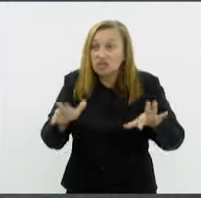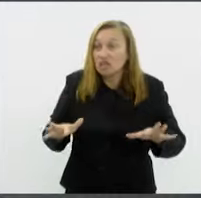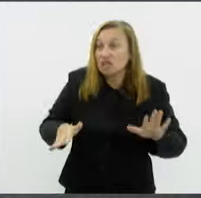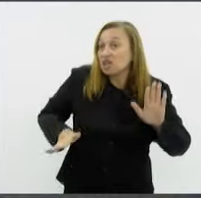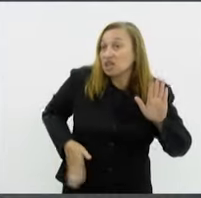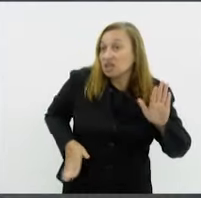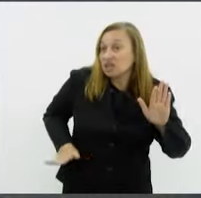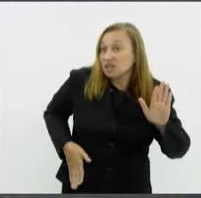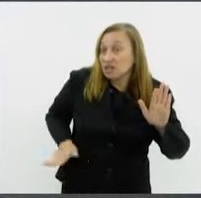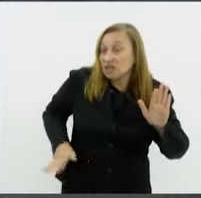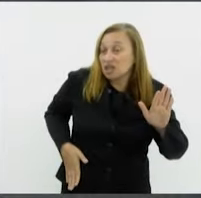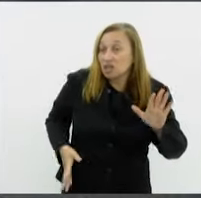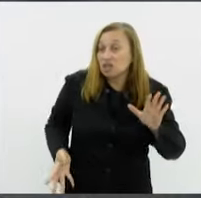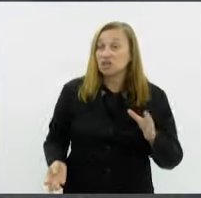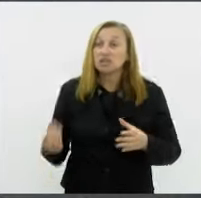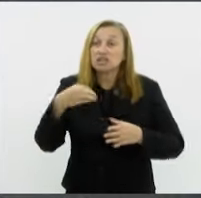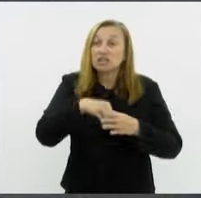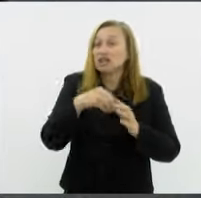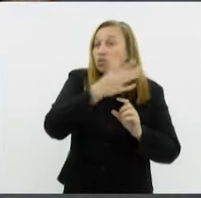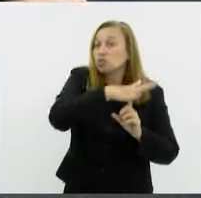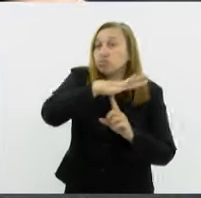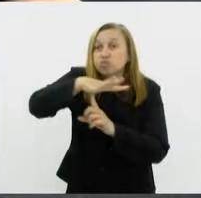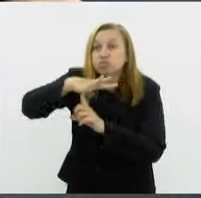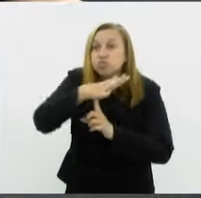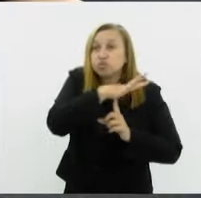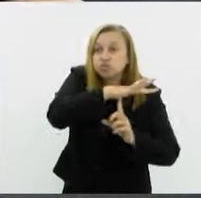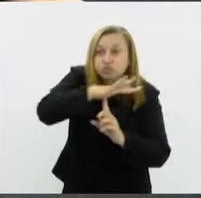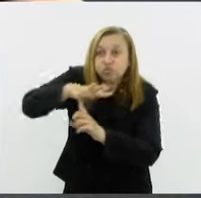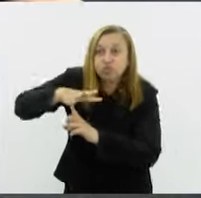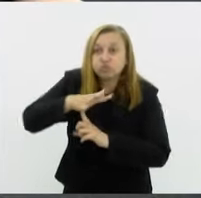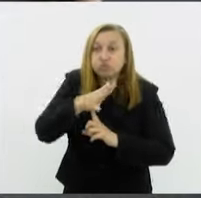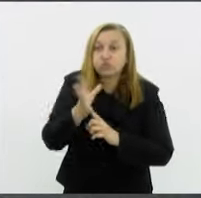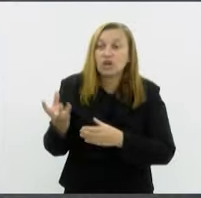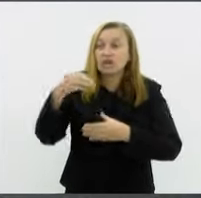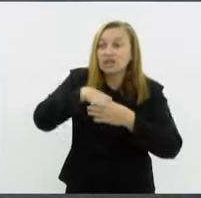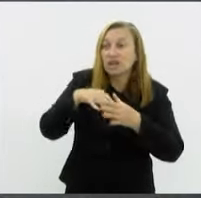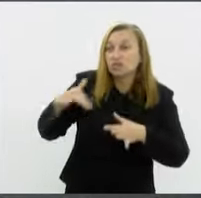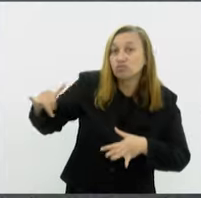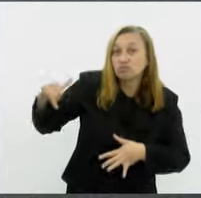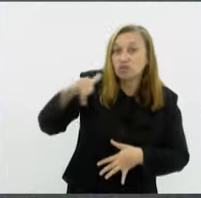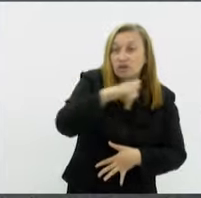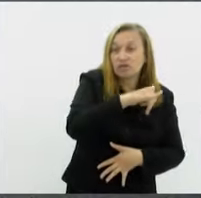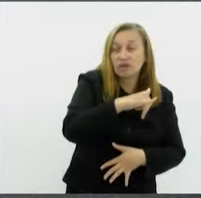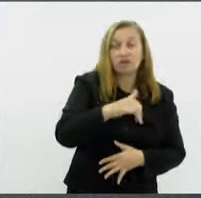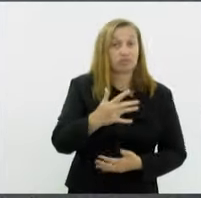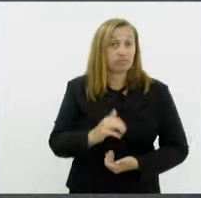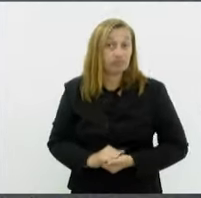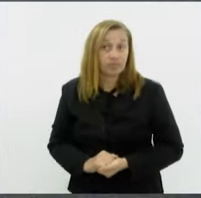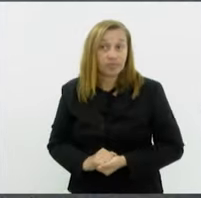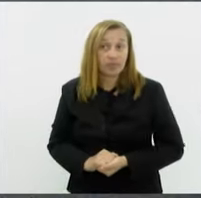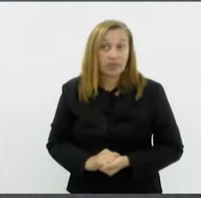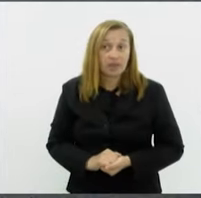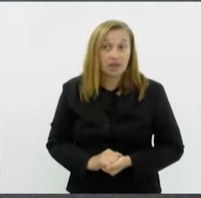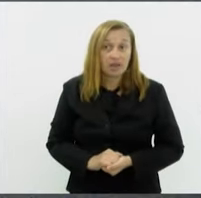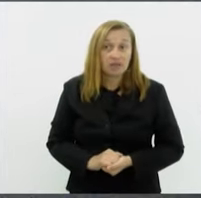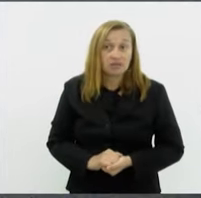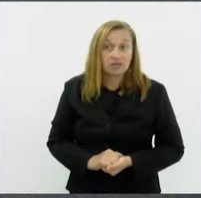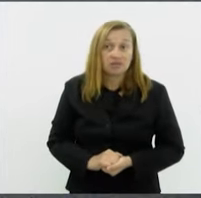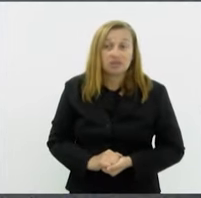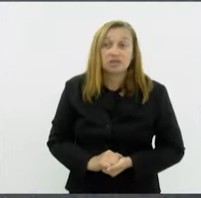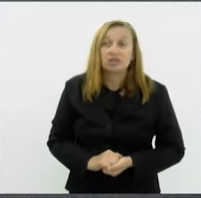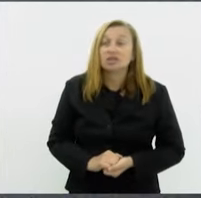traficantes que estão dentro de helicópteros, que estão dentro de aviões, inclusive fazendo grande